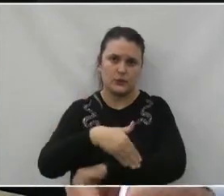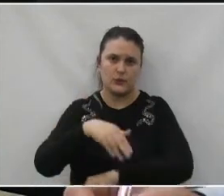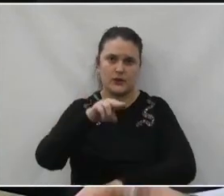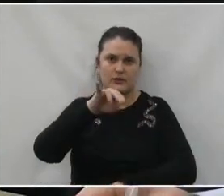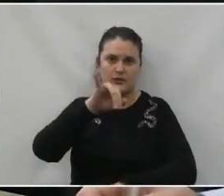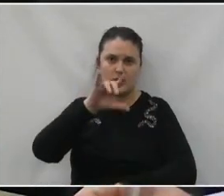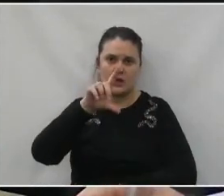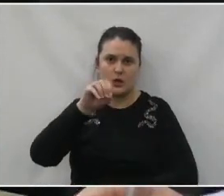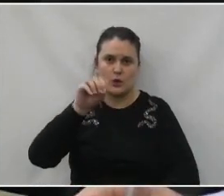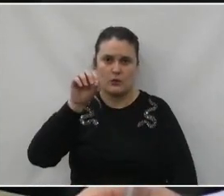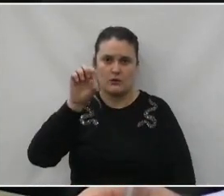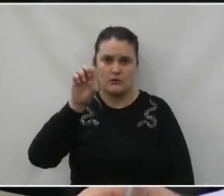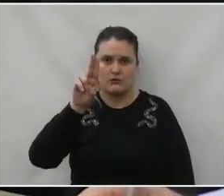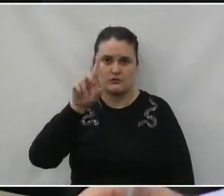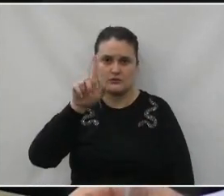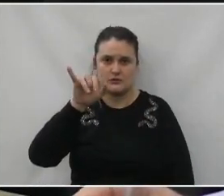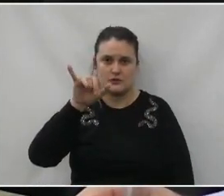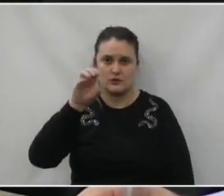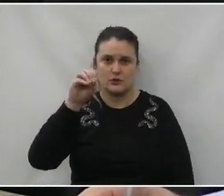junto com o vereador